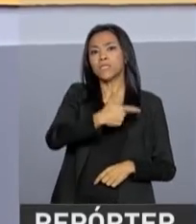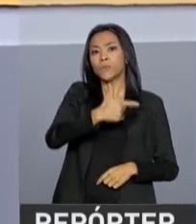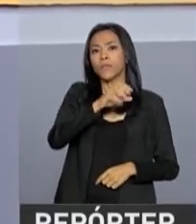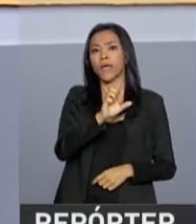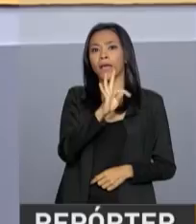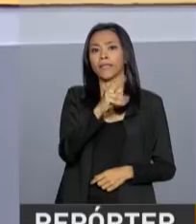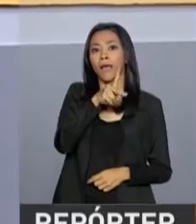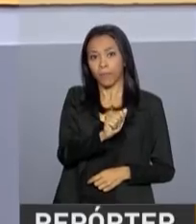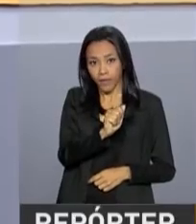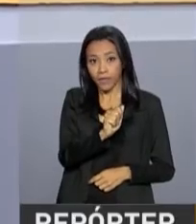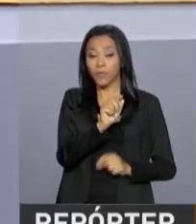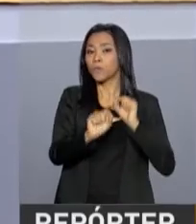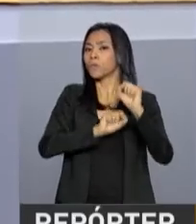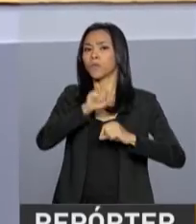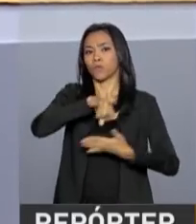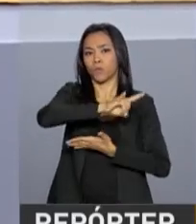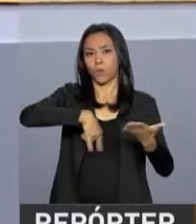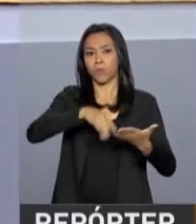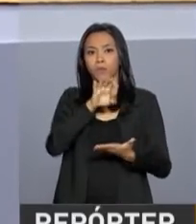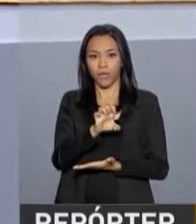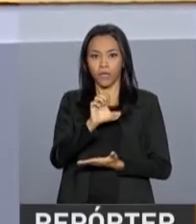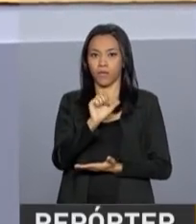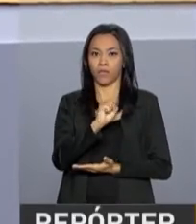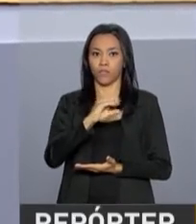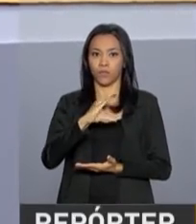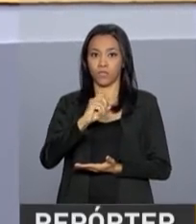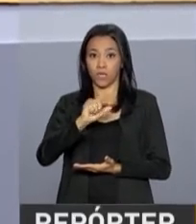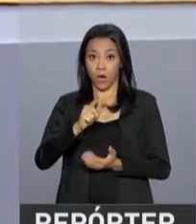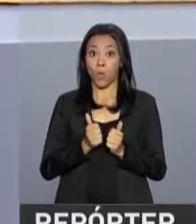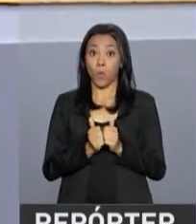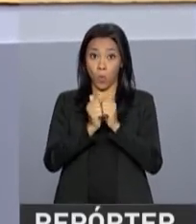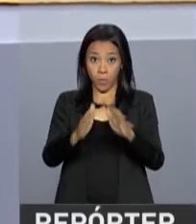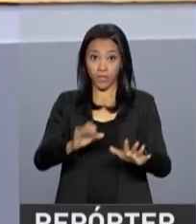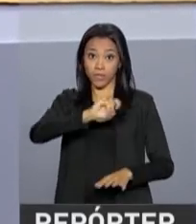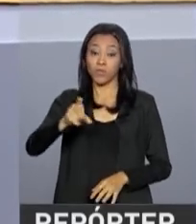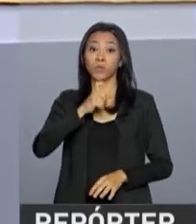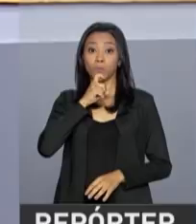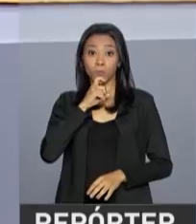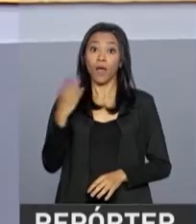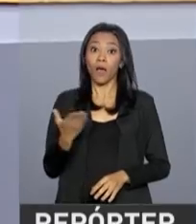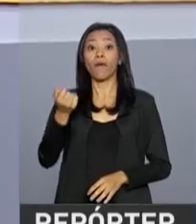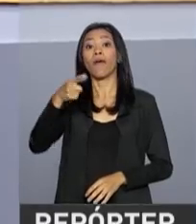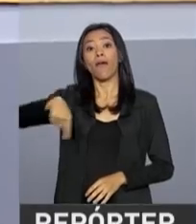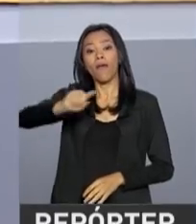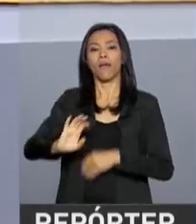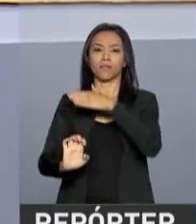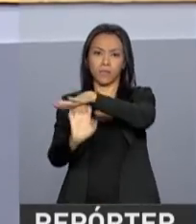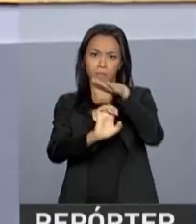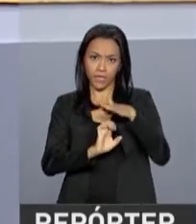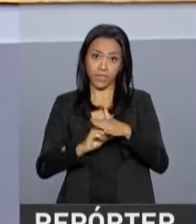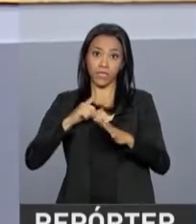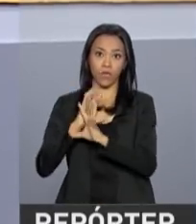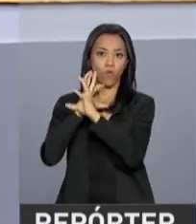do e social para empresas comecem em julho agora são as companhias com faturamento anual superior a 78 milhões